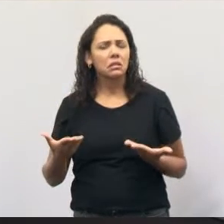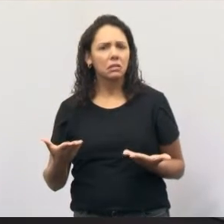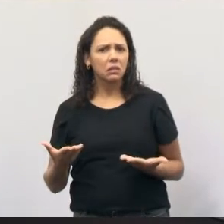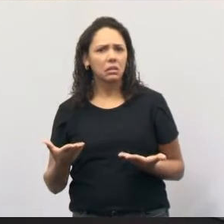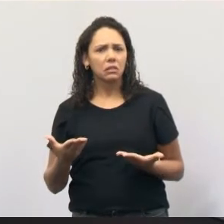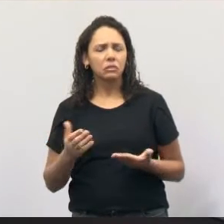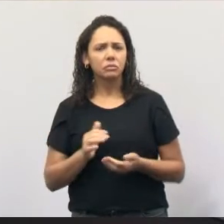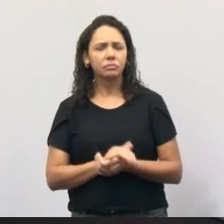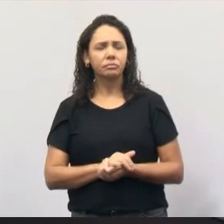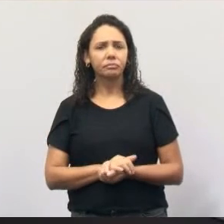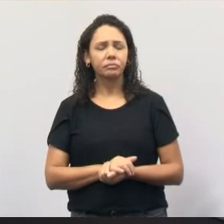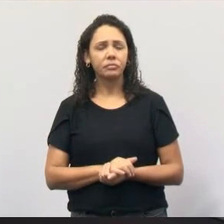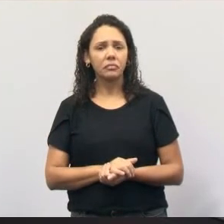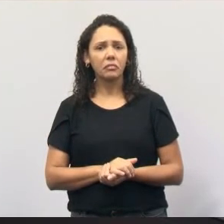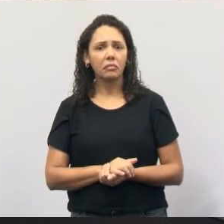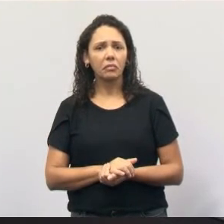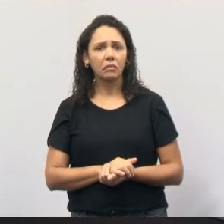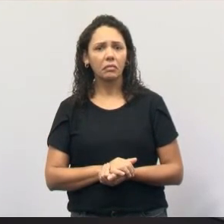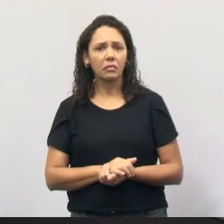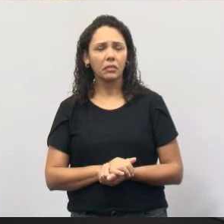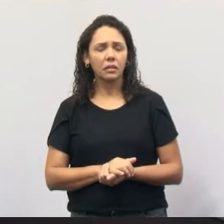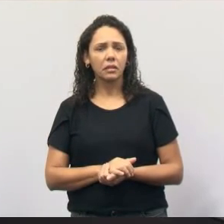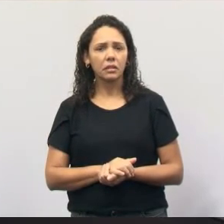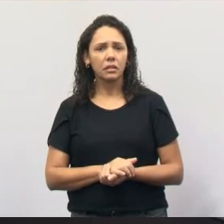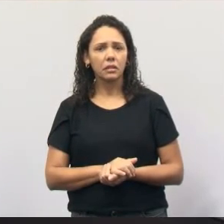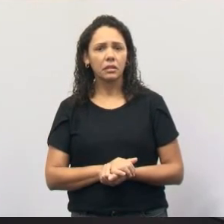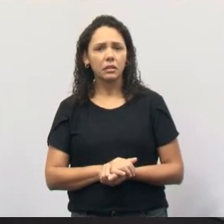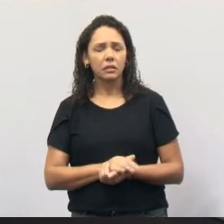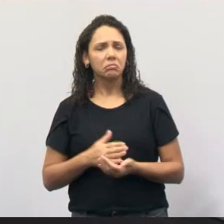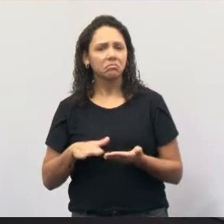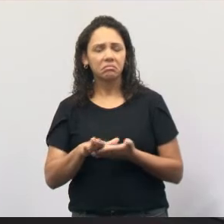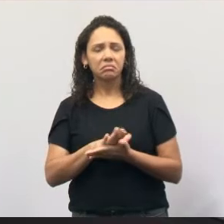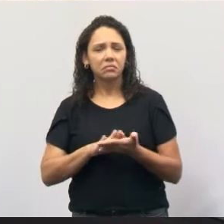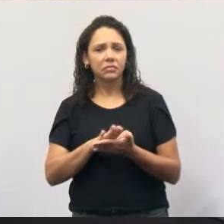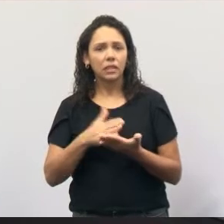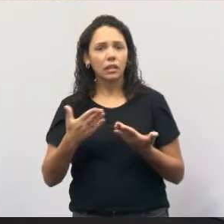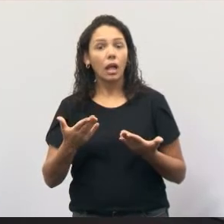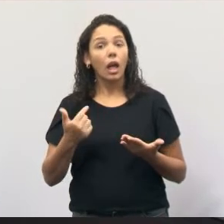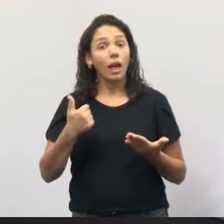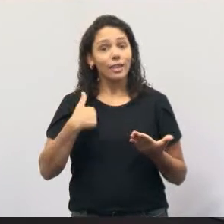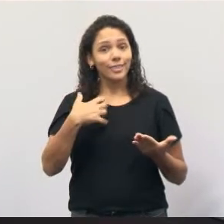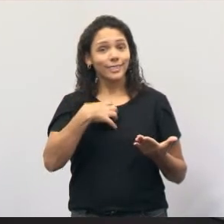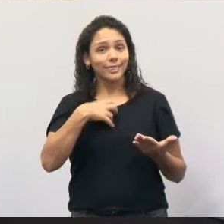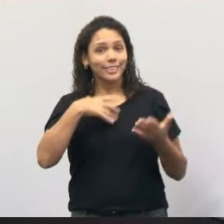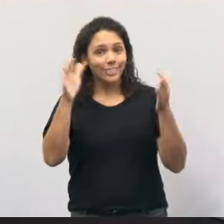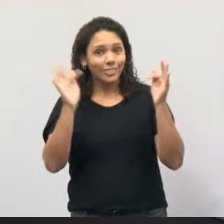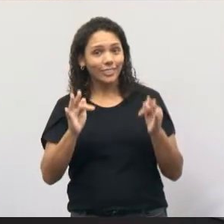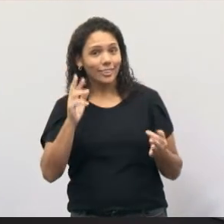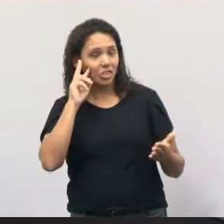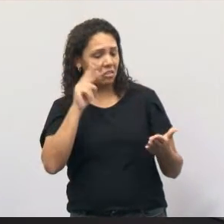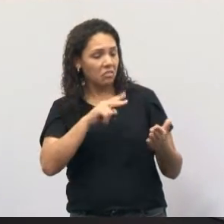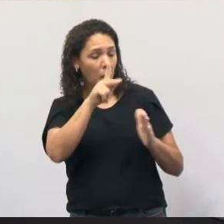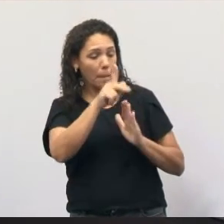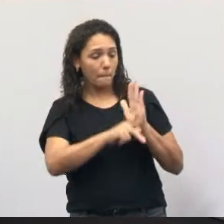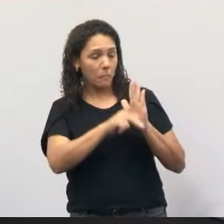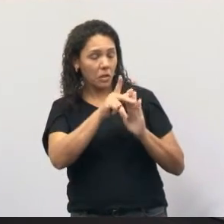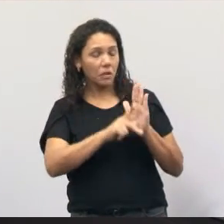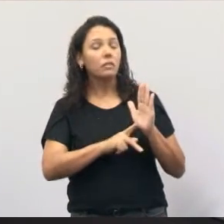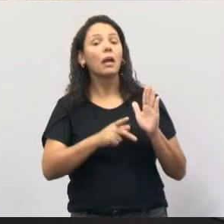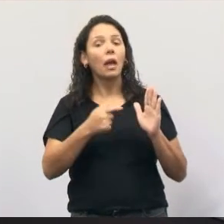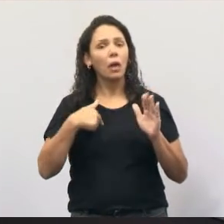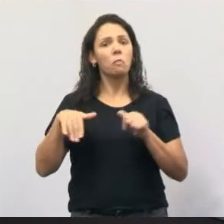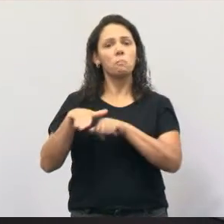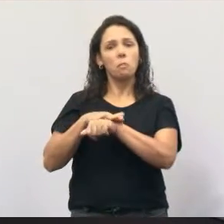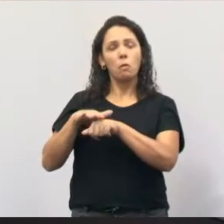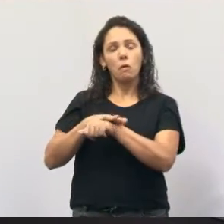me fugiu a palavra agora, para homenagear, né, esses artistas. E eu fiquei muito feliz quando eu vi o projeto, eu cheguei a comentar com a vereadora